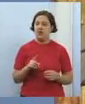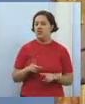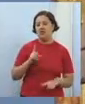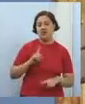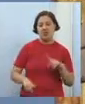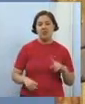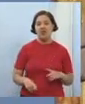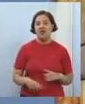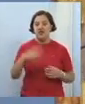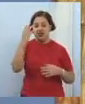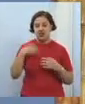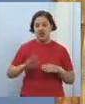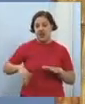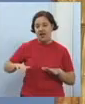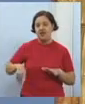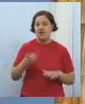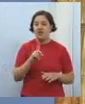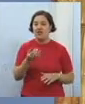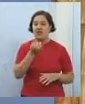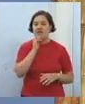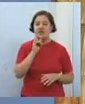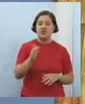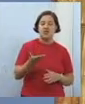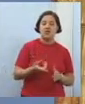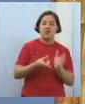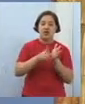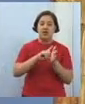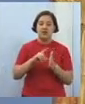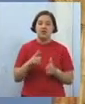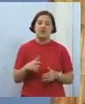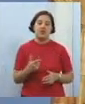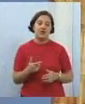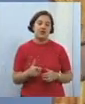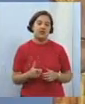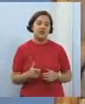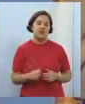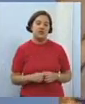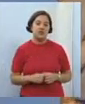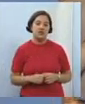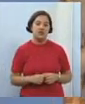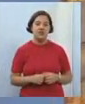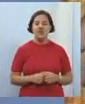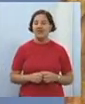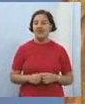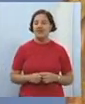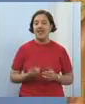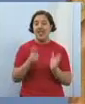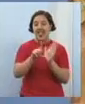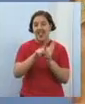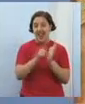não. E por que que você não avisou antes? Porque não tem lei nenhuma de tirar a roupa, pode tirar, não tem problema não.